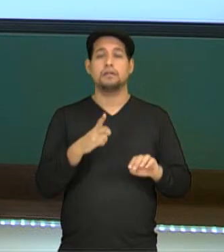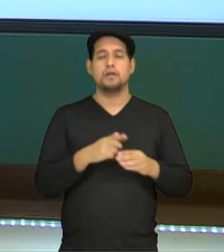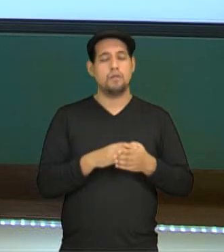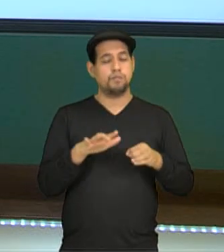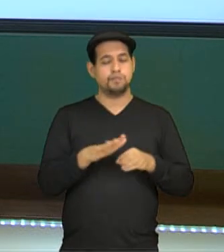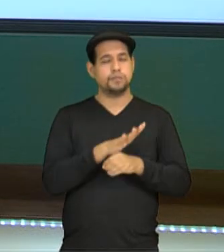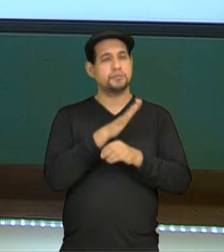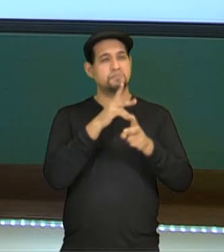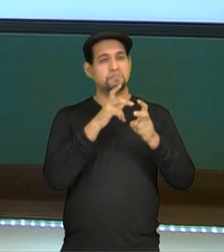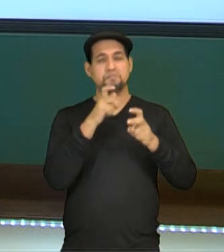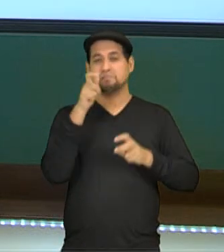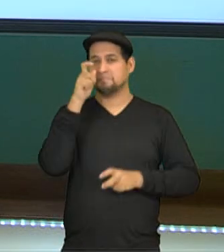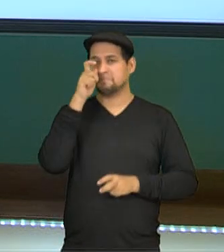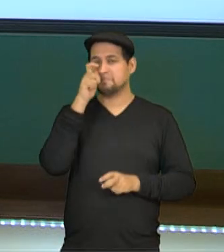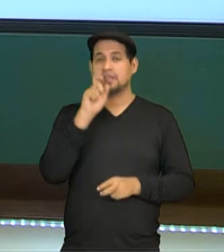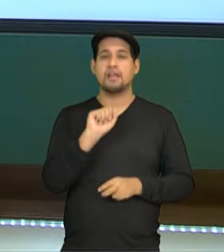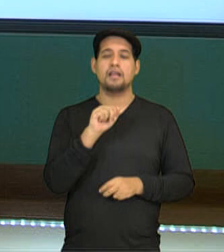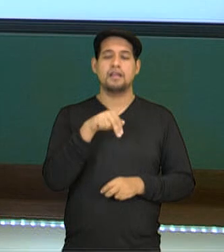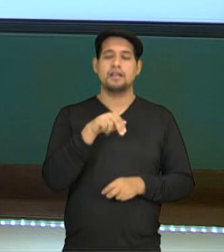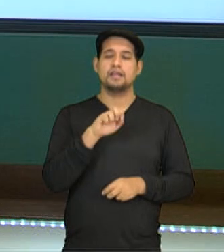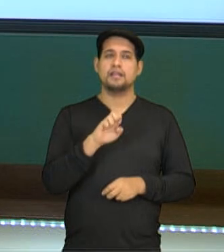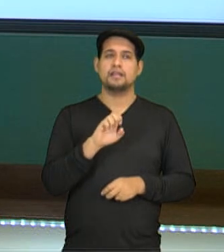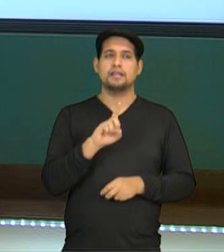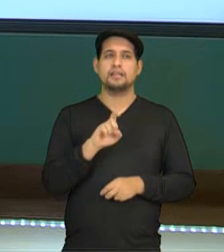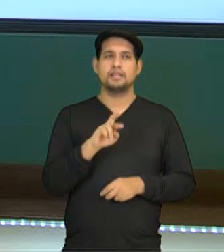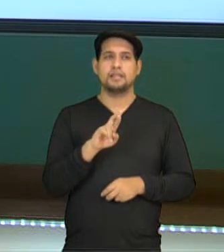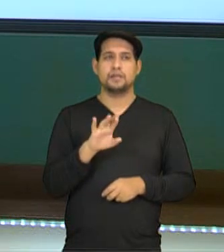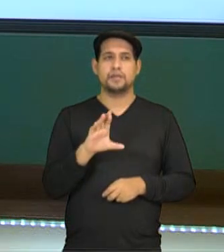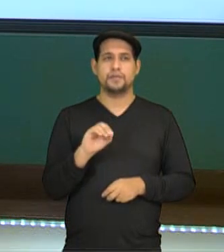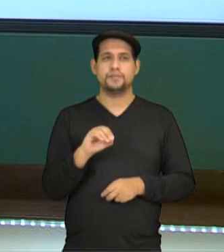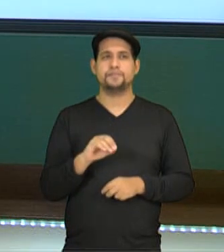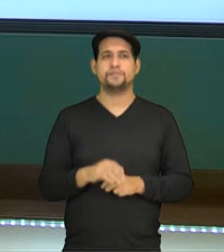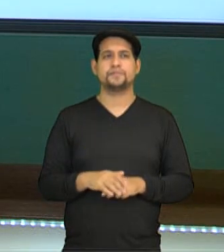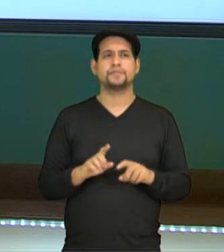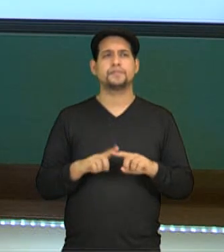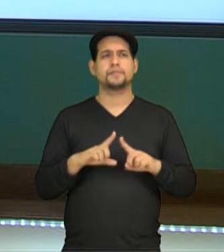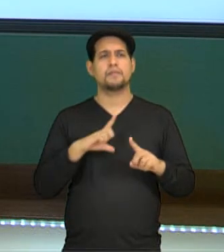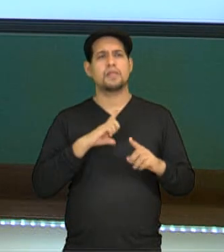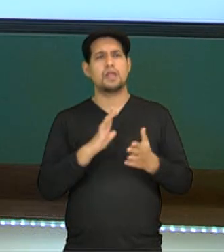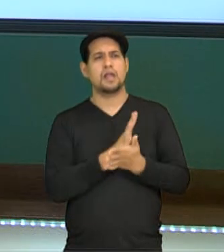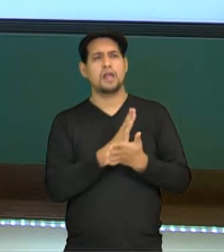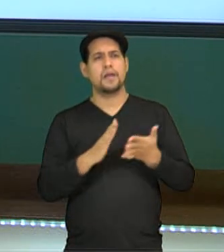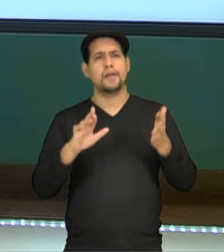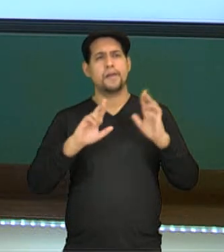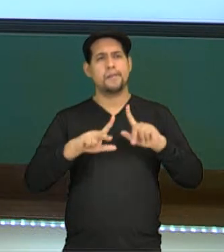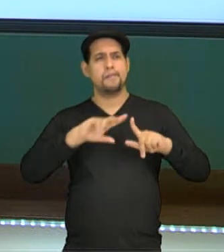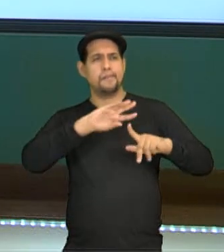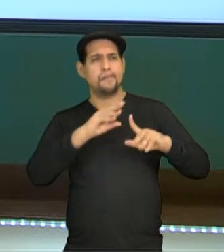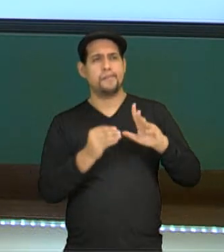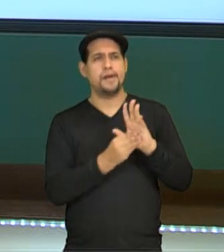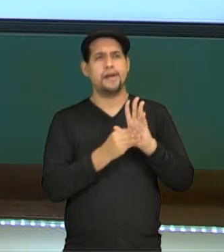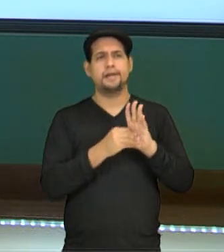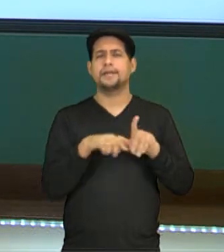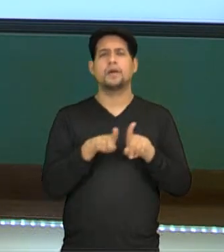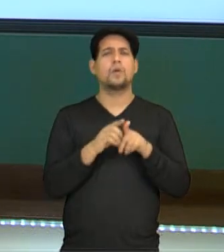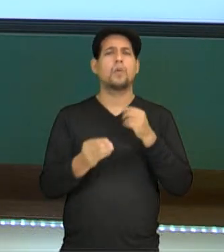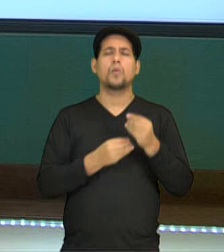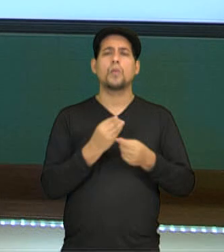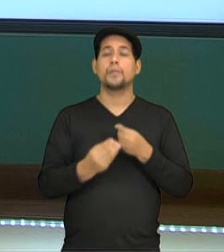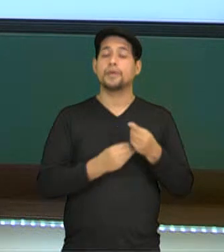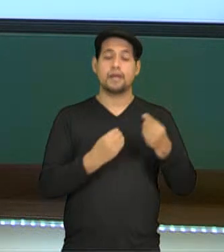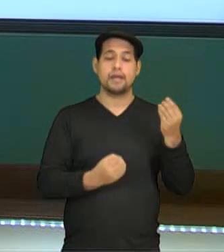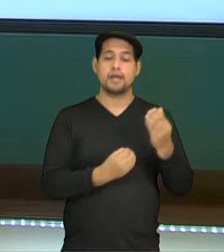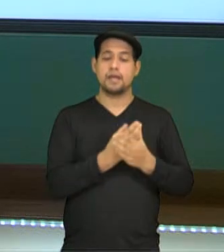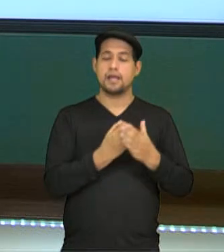bastante interessante, anidrido maleico. Algumas aplicações ainda mais, é utilizado na produção